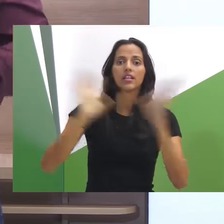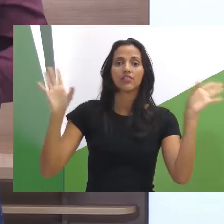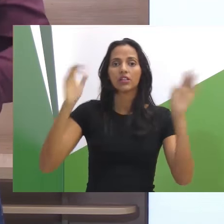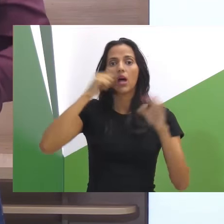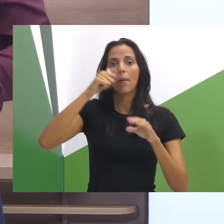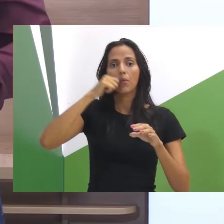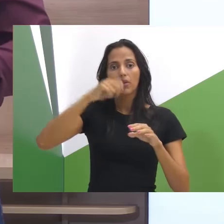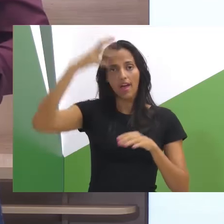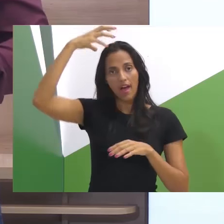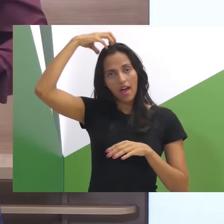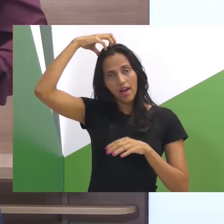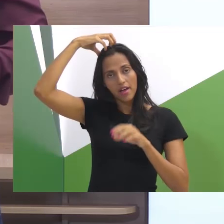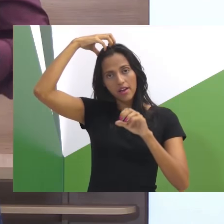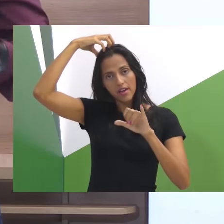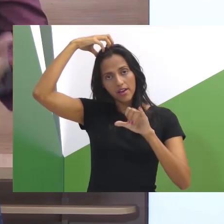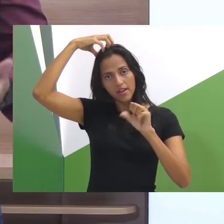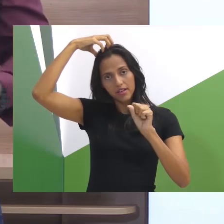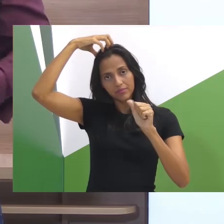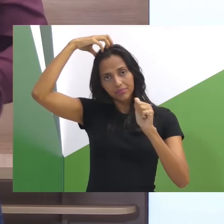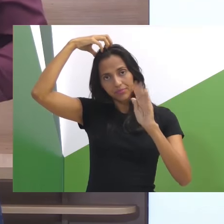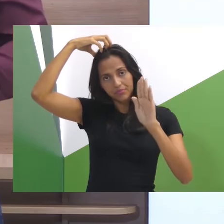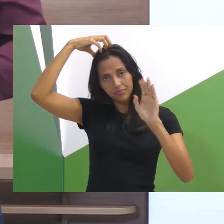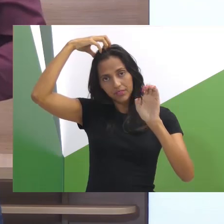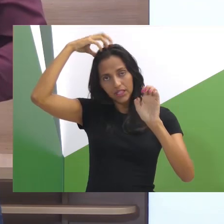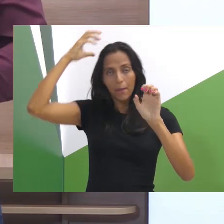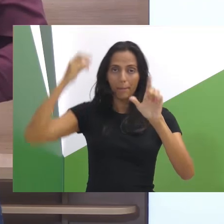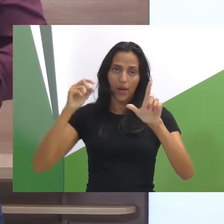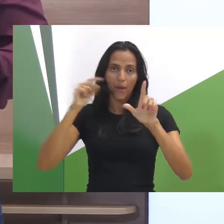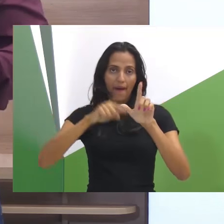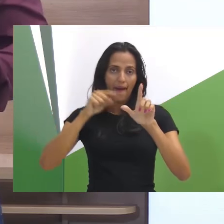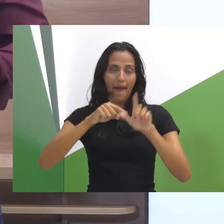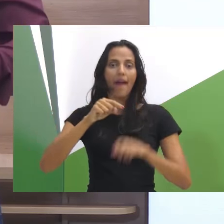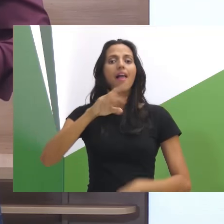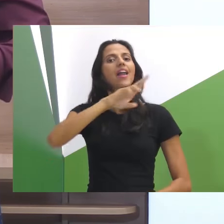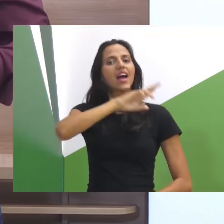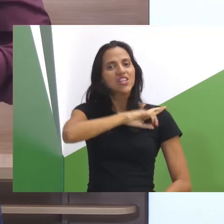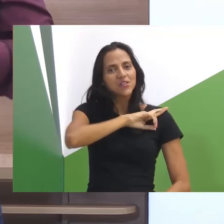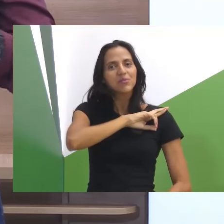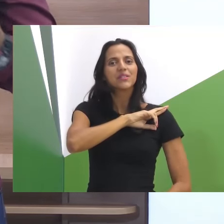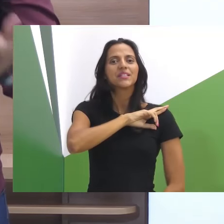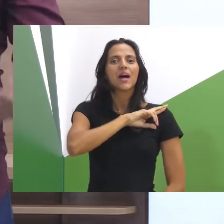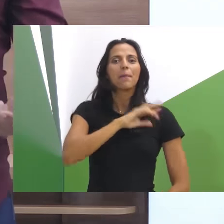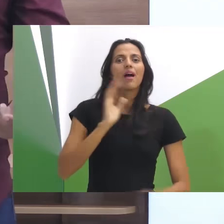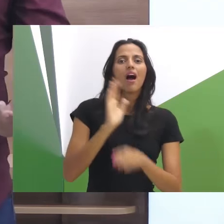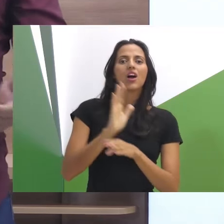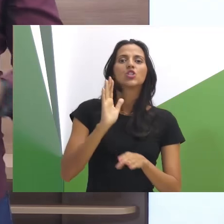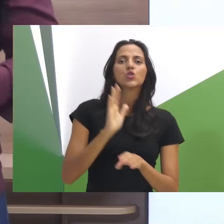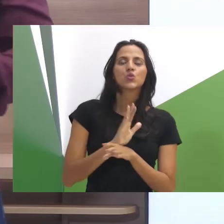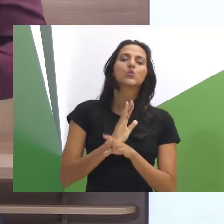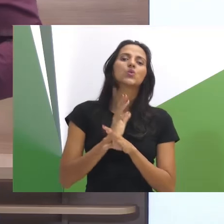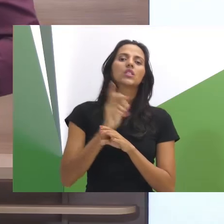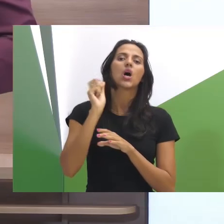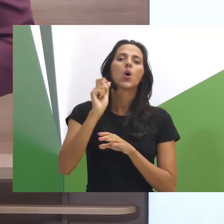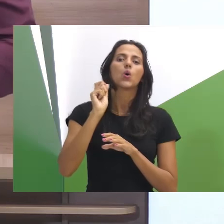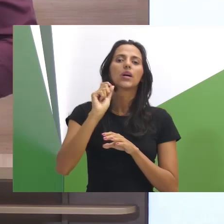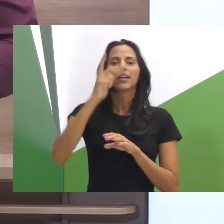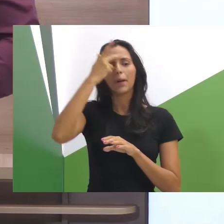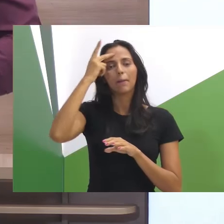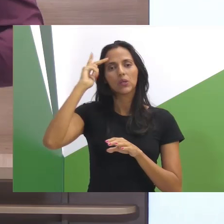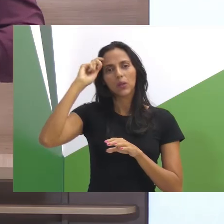ela assume a monarquia, a coroa na época, e ela vai assinar a lei Áurea, dando liberdade aos